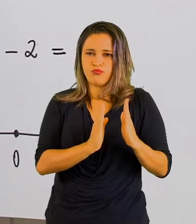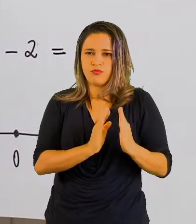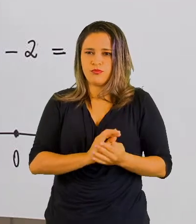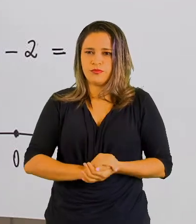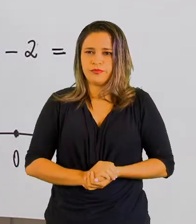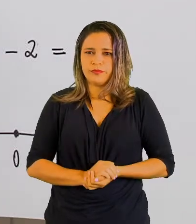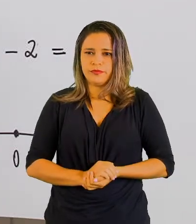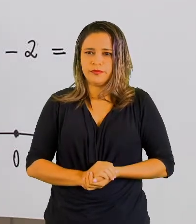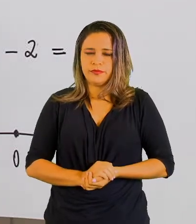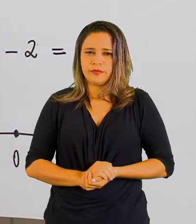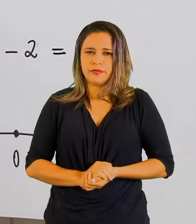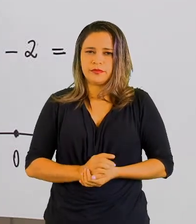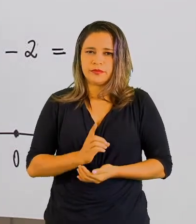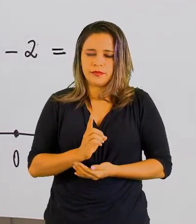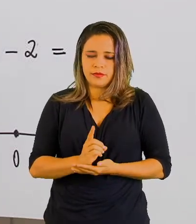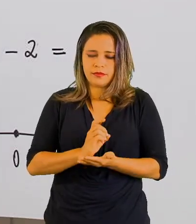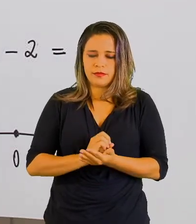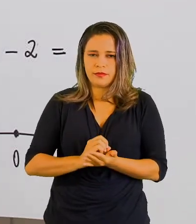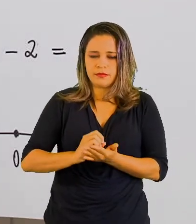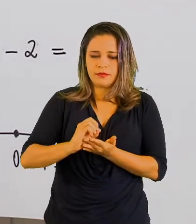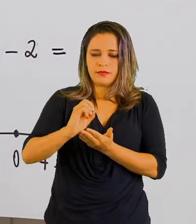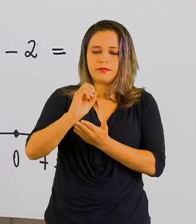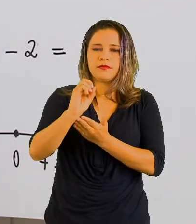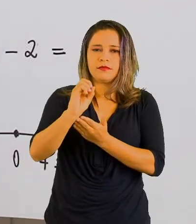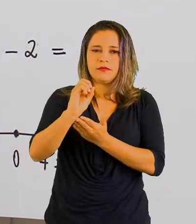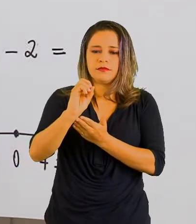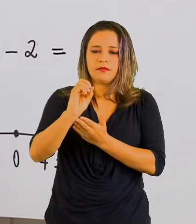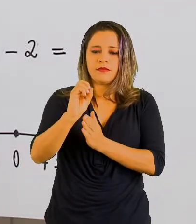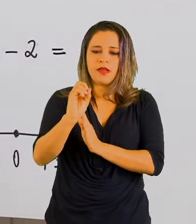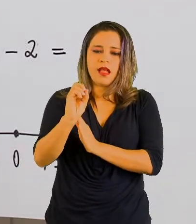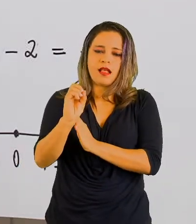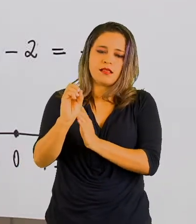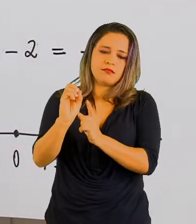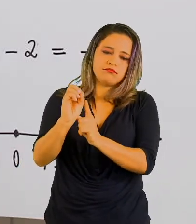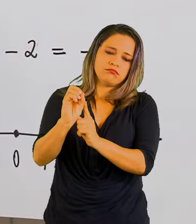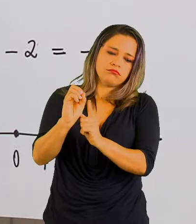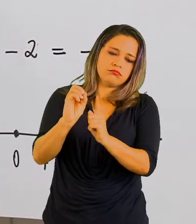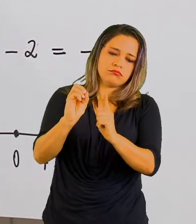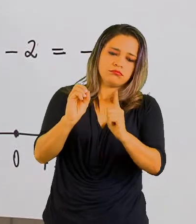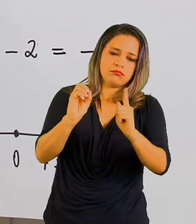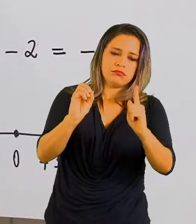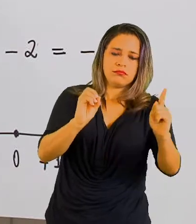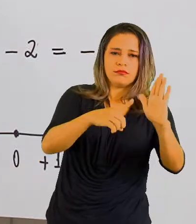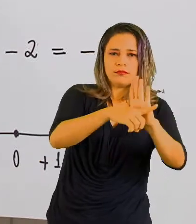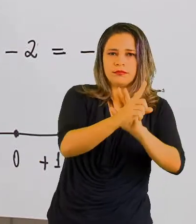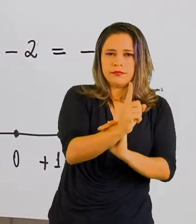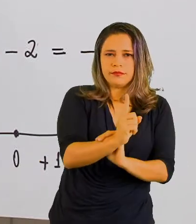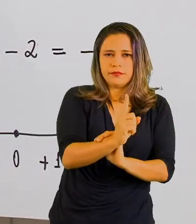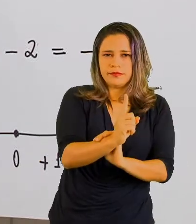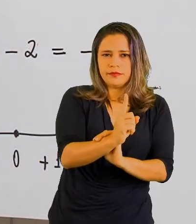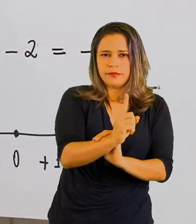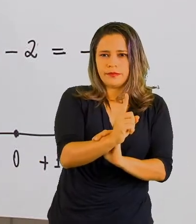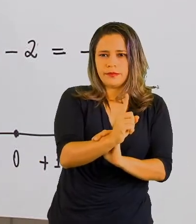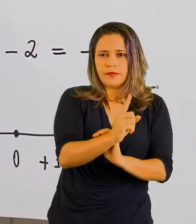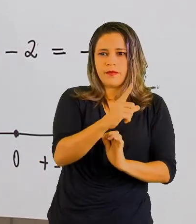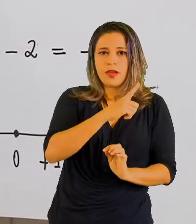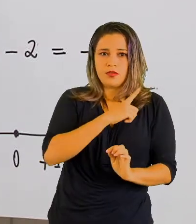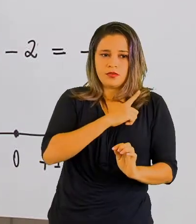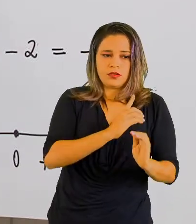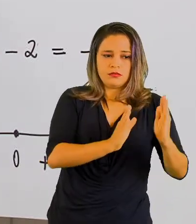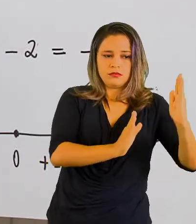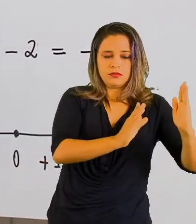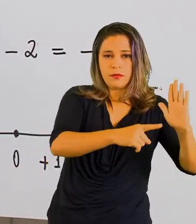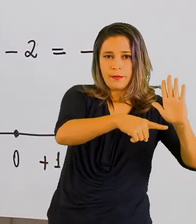feito da origem até a abscissa menos 1. Só que como eu tenho esse sinal negativo aqui antes, a